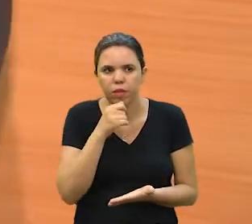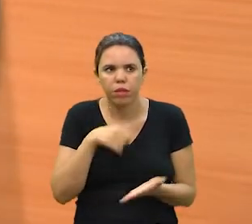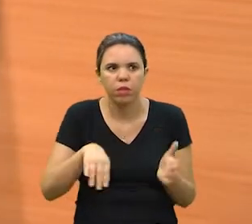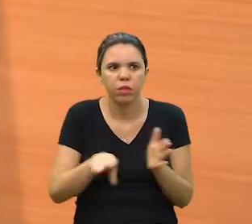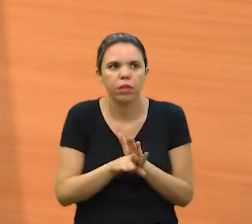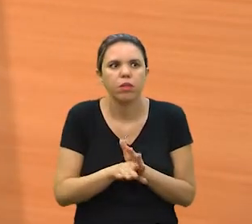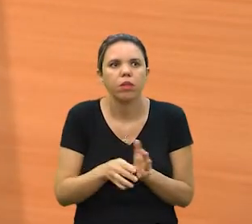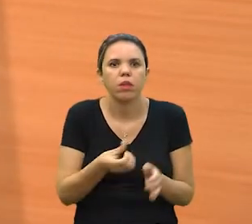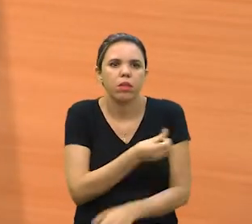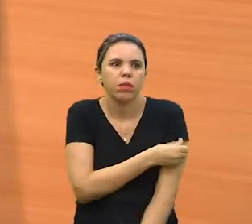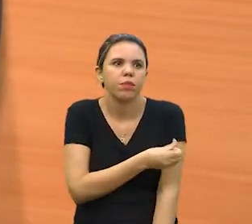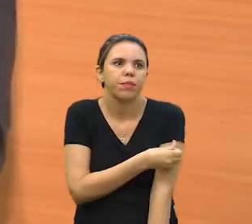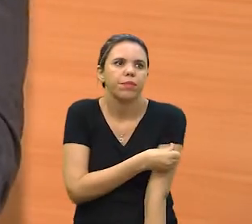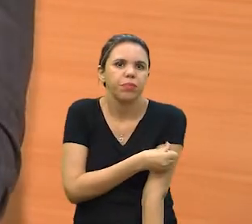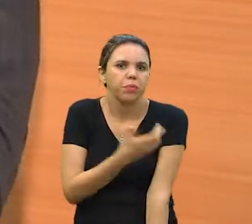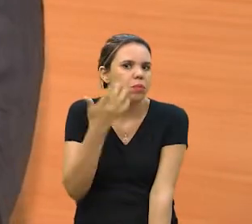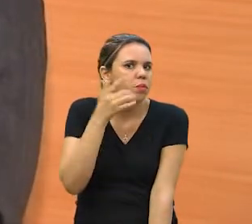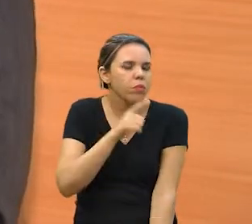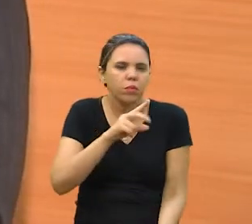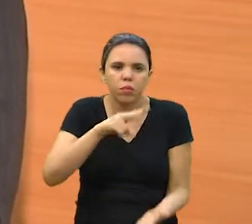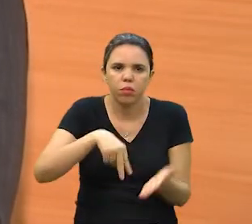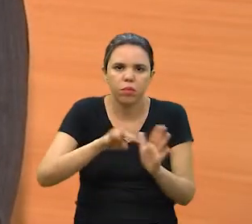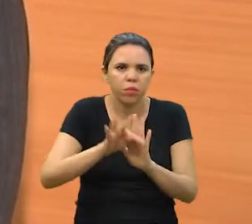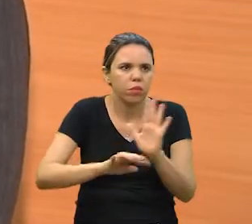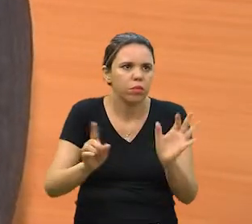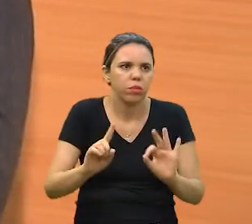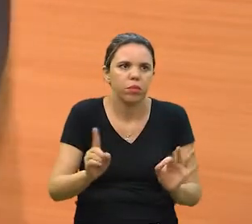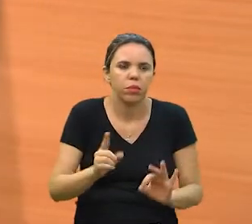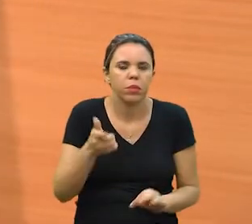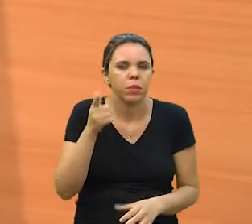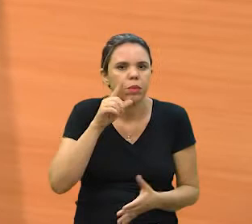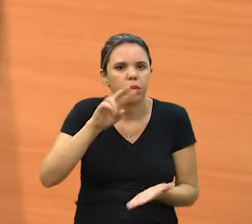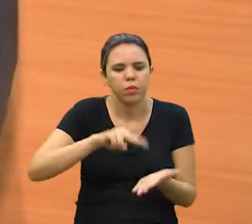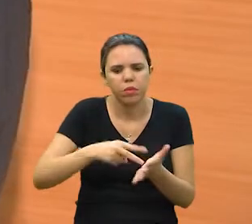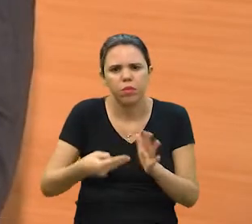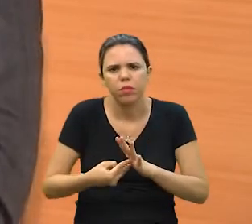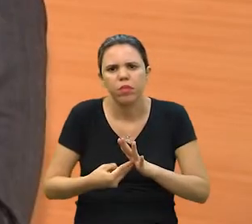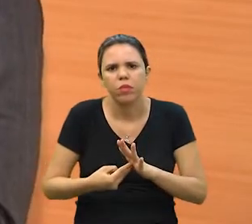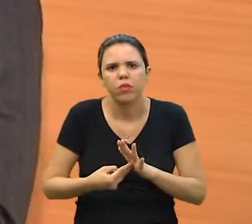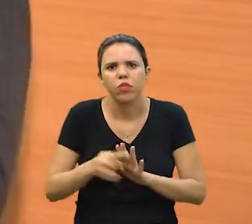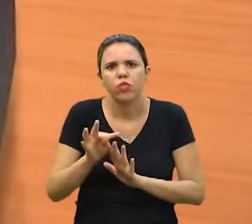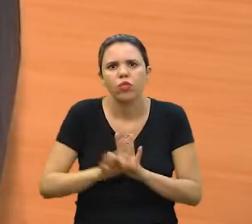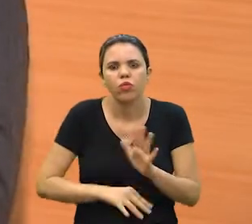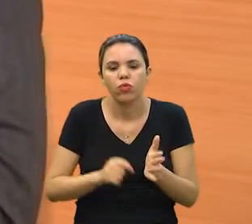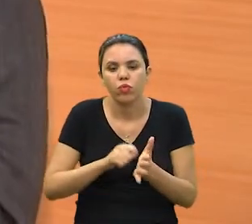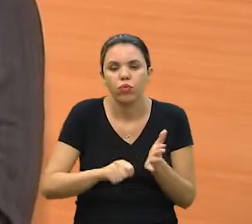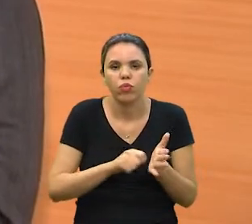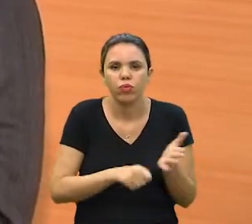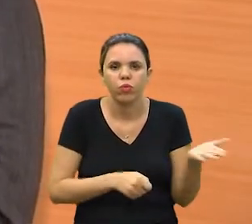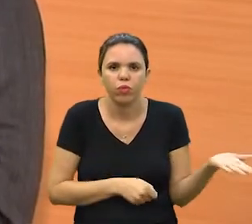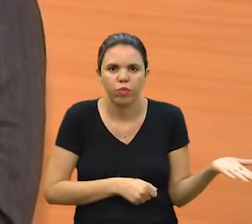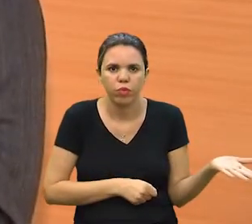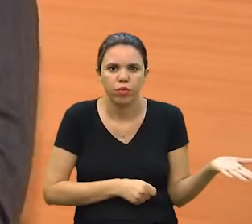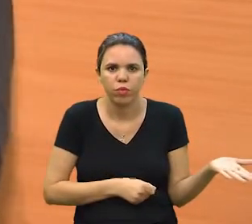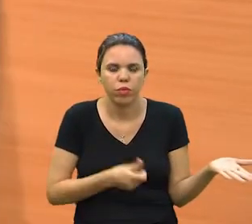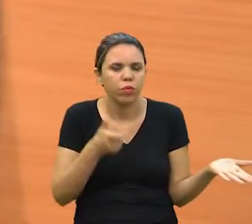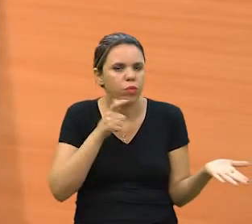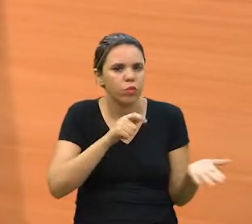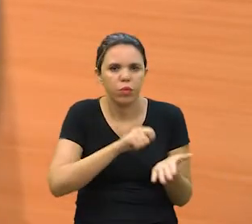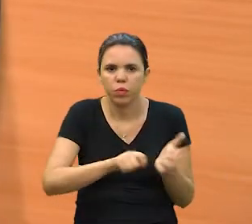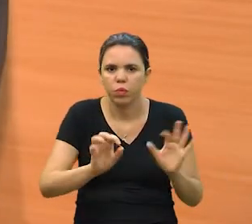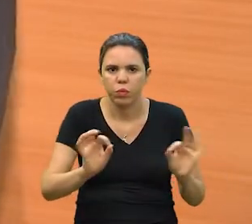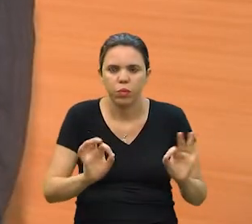crianças que chegam no 6º ano que não conseguem ler um texto, não conseguem interpretar aquilo que está escrito, né? Não